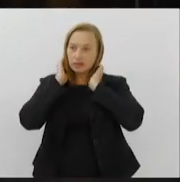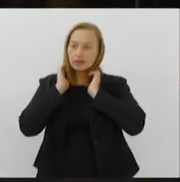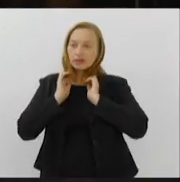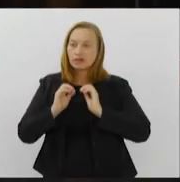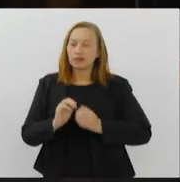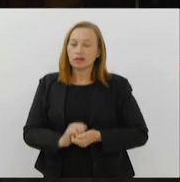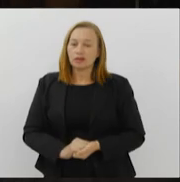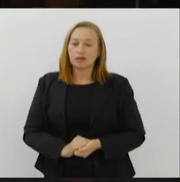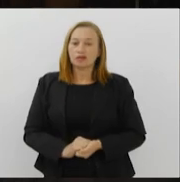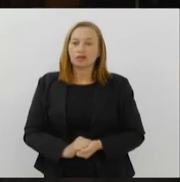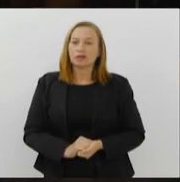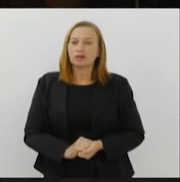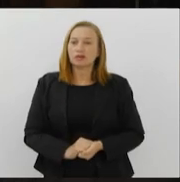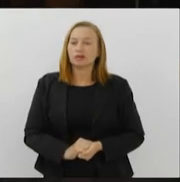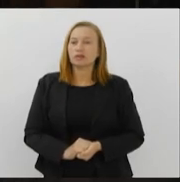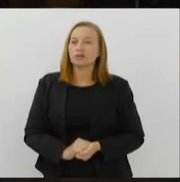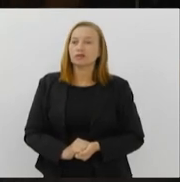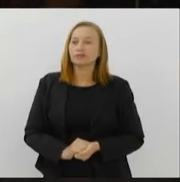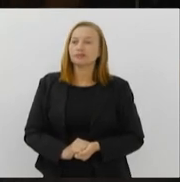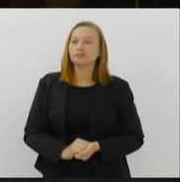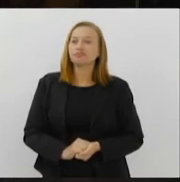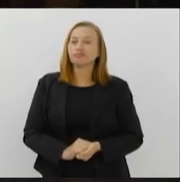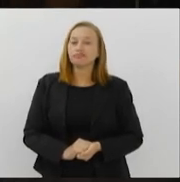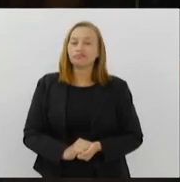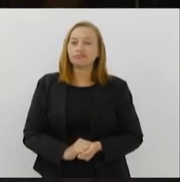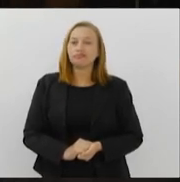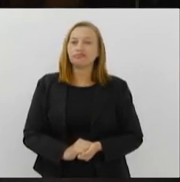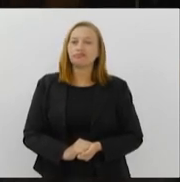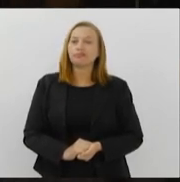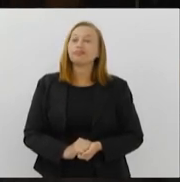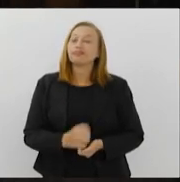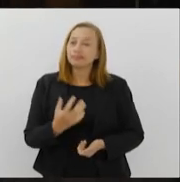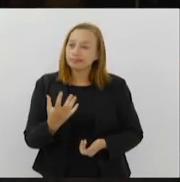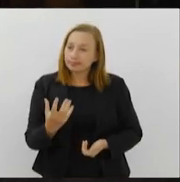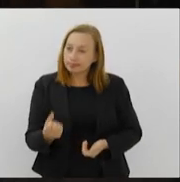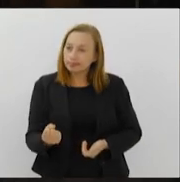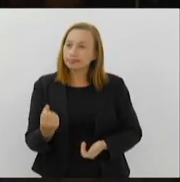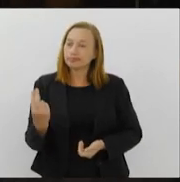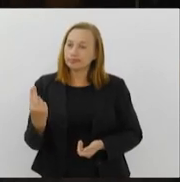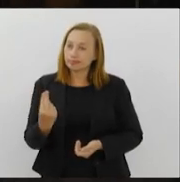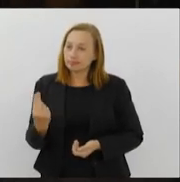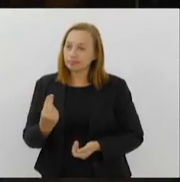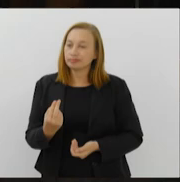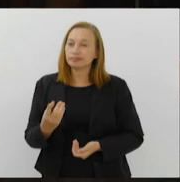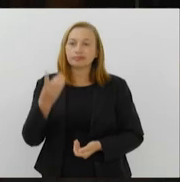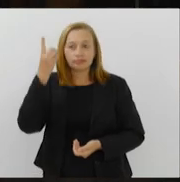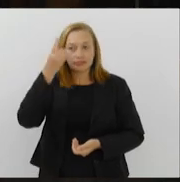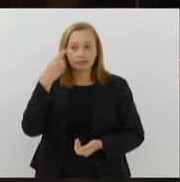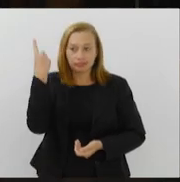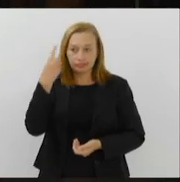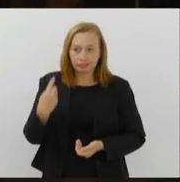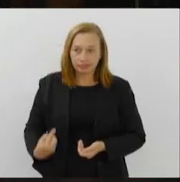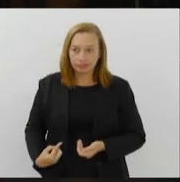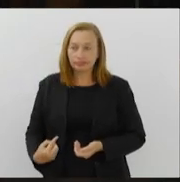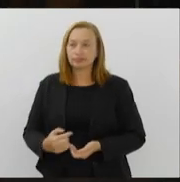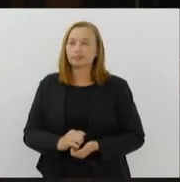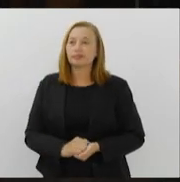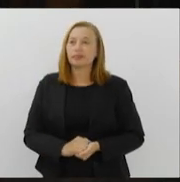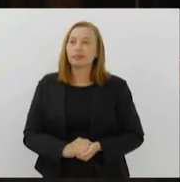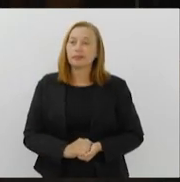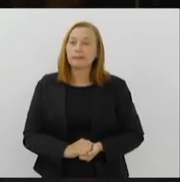Coautoria concedida pelo autor? Concedida coautoria para a deputada Dani Balbi.